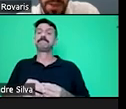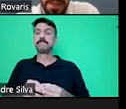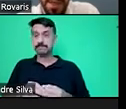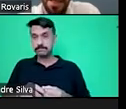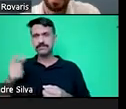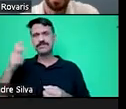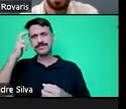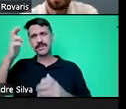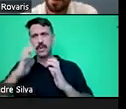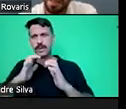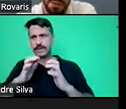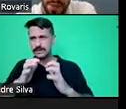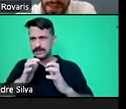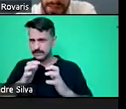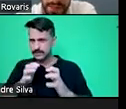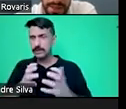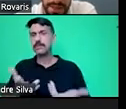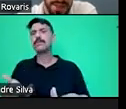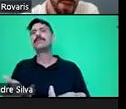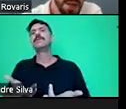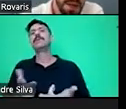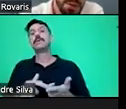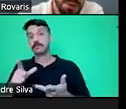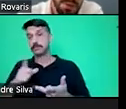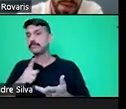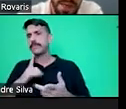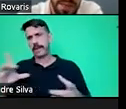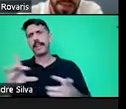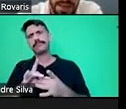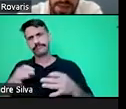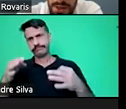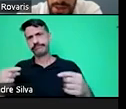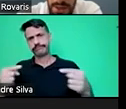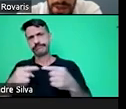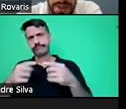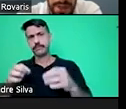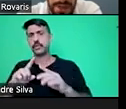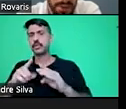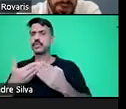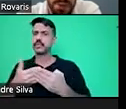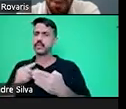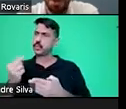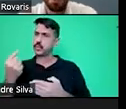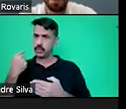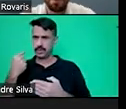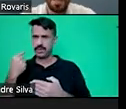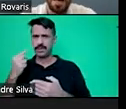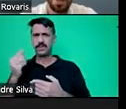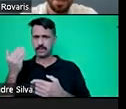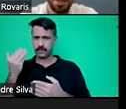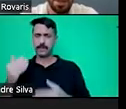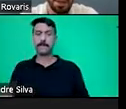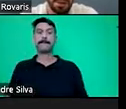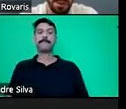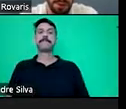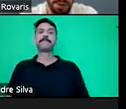cognição. Então, essa relação vem sendo bem caracterizada. E o estudo mais recente, e é um estudo que